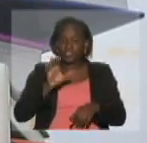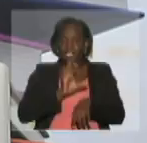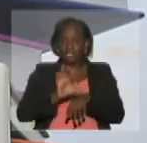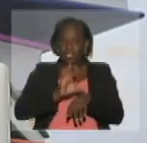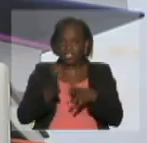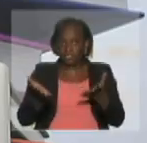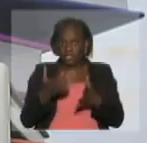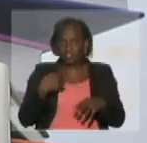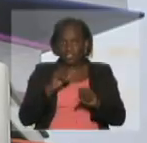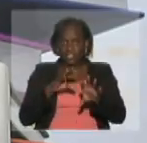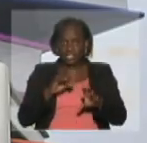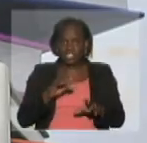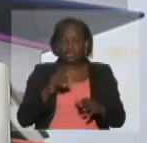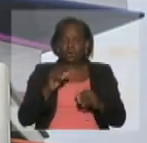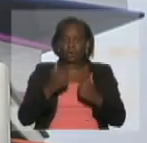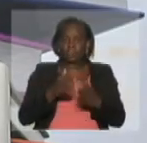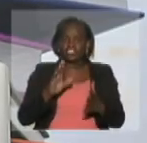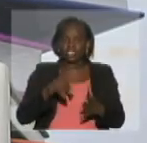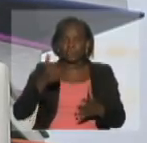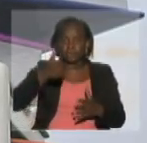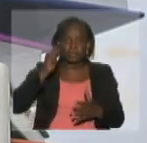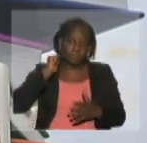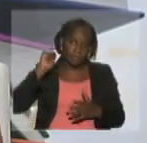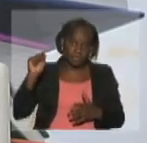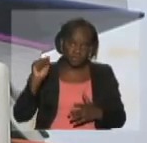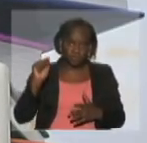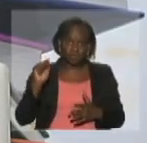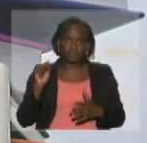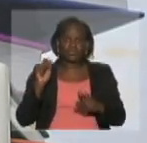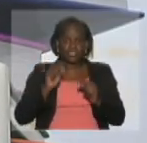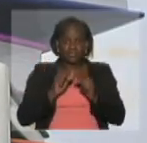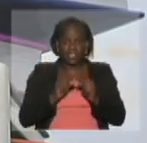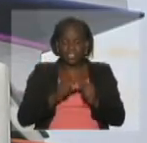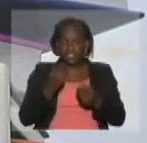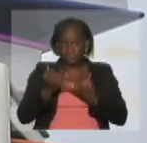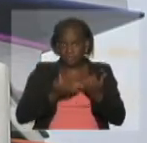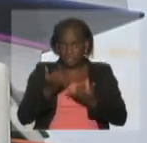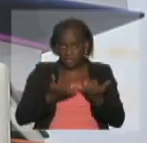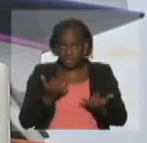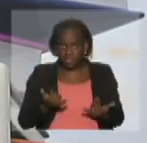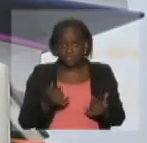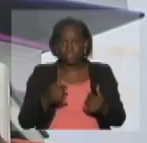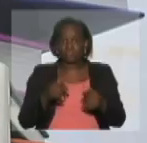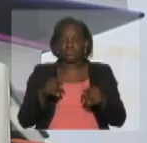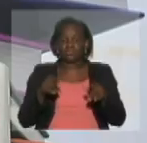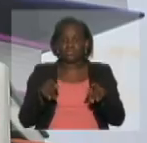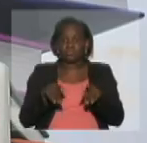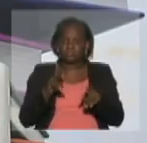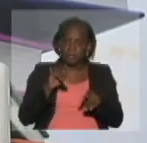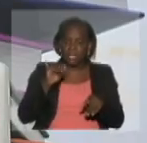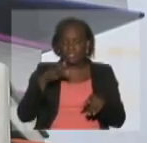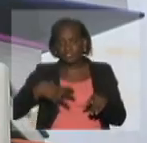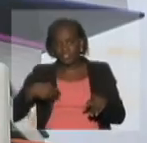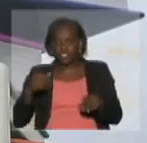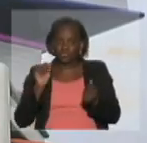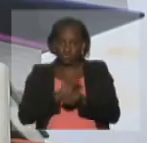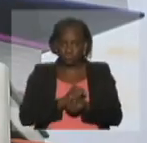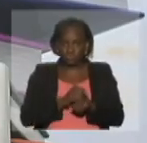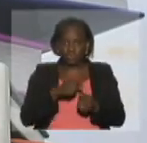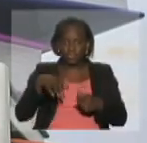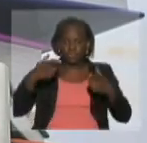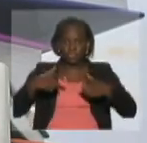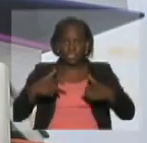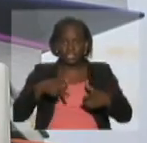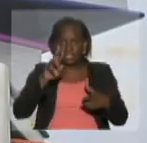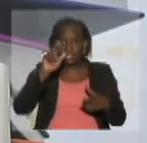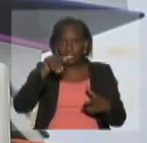agora, já começa agora dia 1º de abril, que é confecção de brinquedos e brincadeiras entre pais e filhos. Vai acontecer no